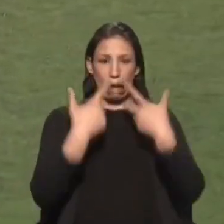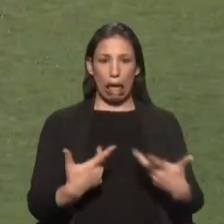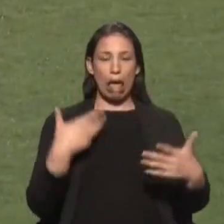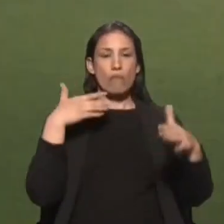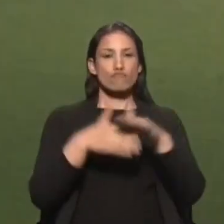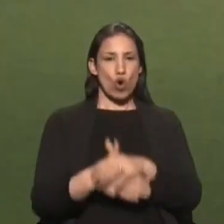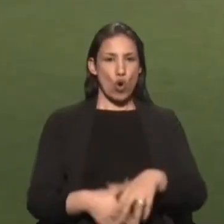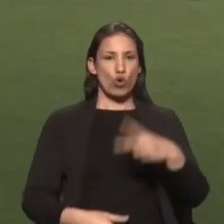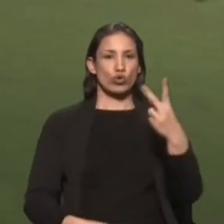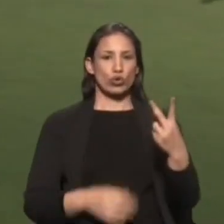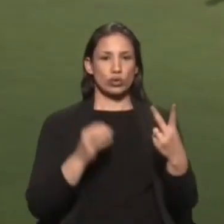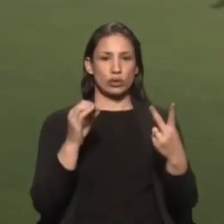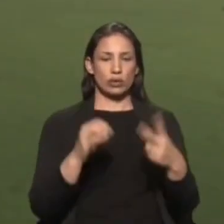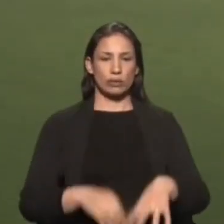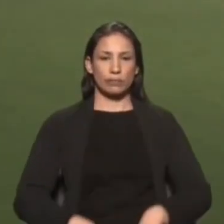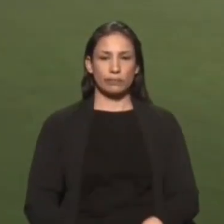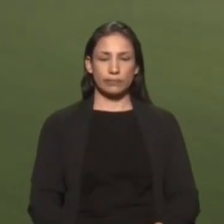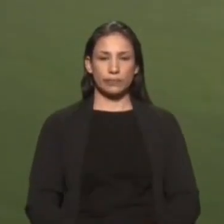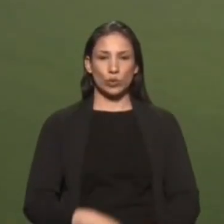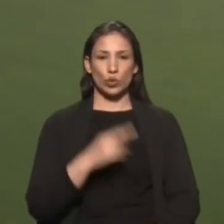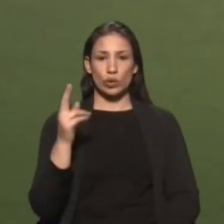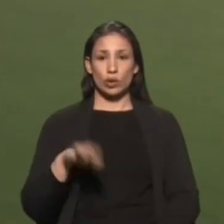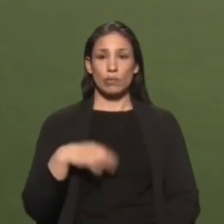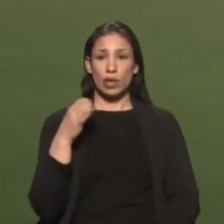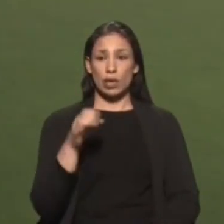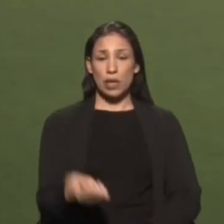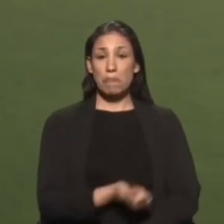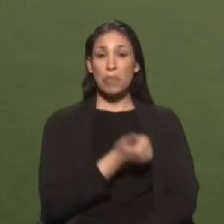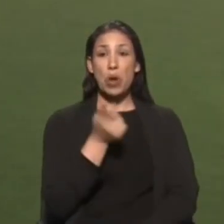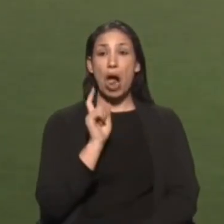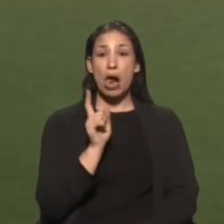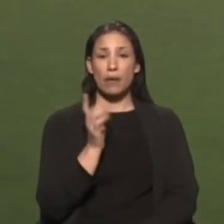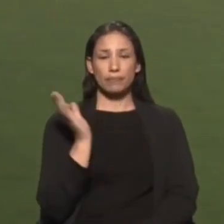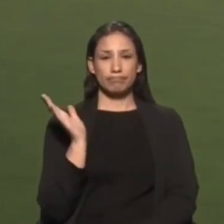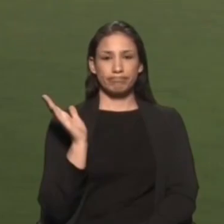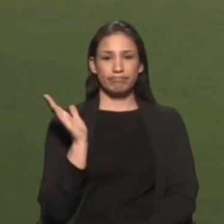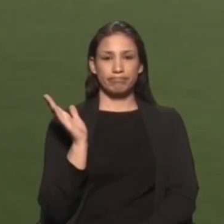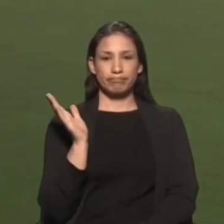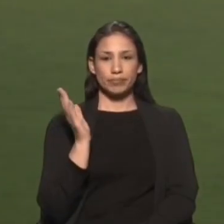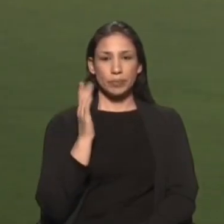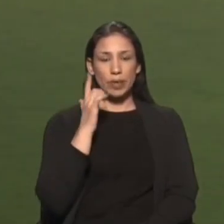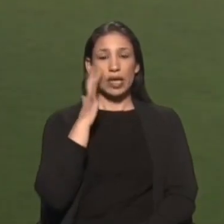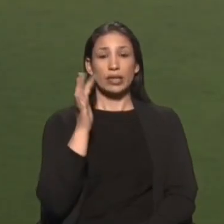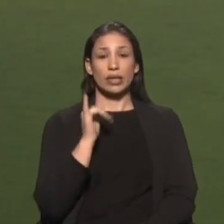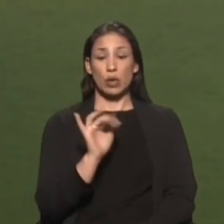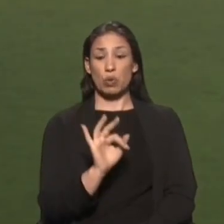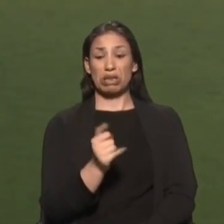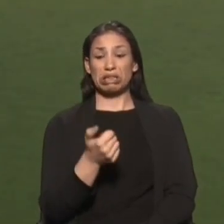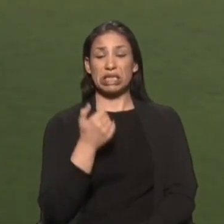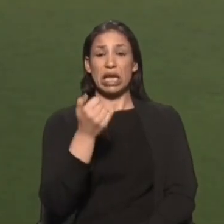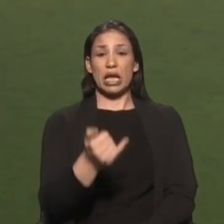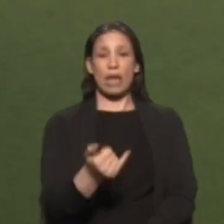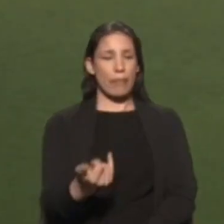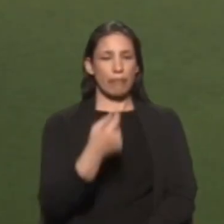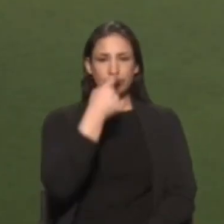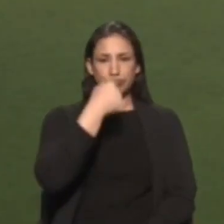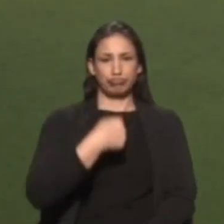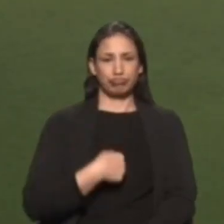2-0. O melhor que o União Miquelense conseguiu foi esta tentativa já para lá dos 45, mas sem